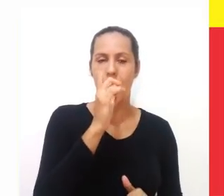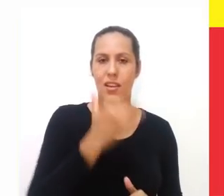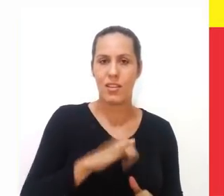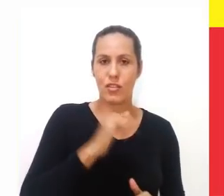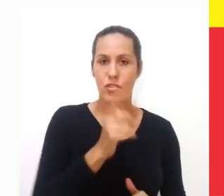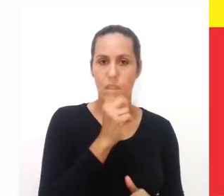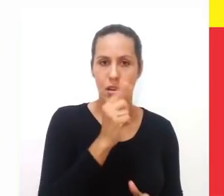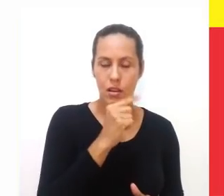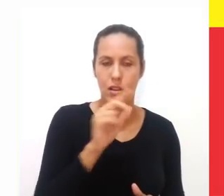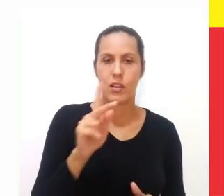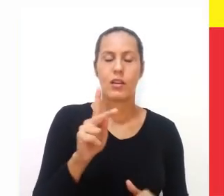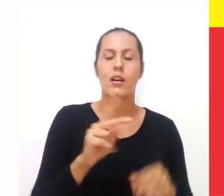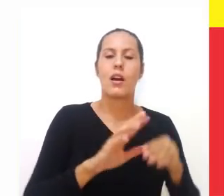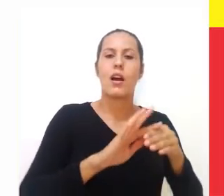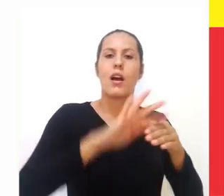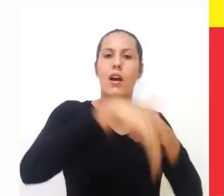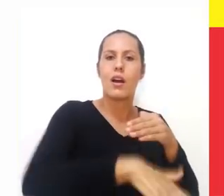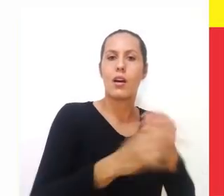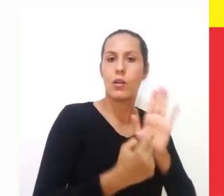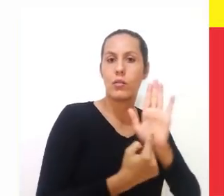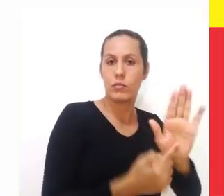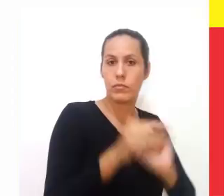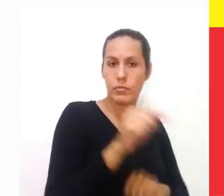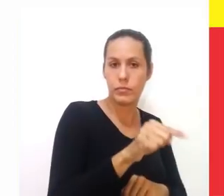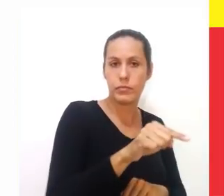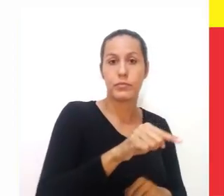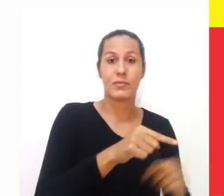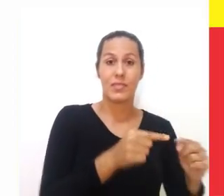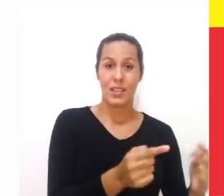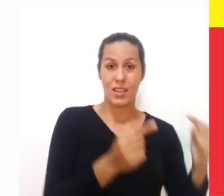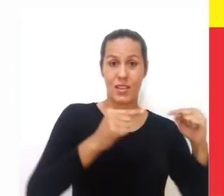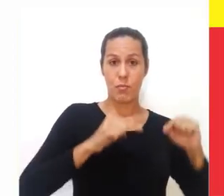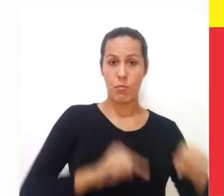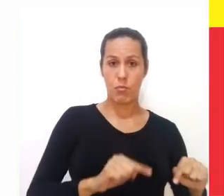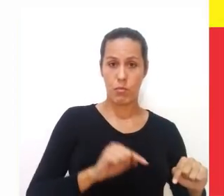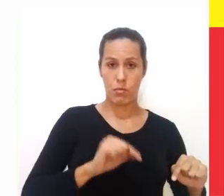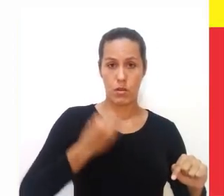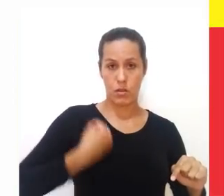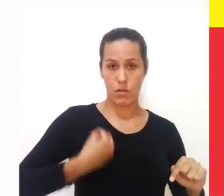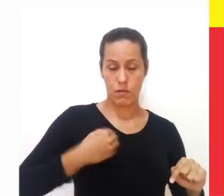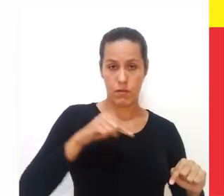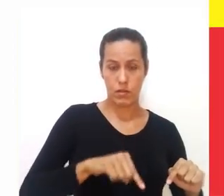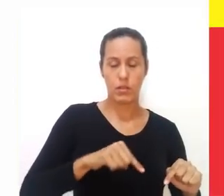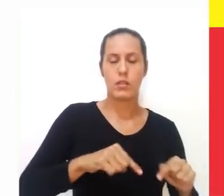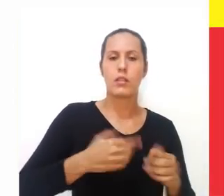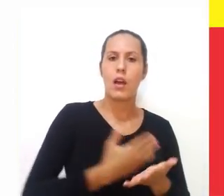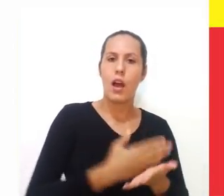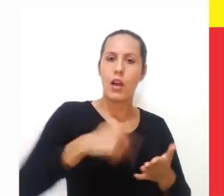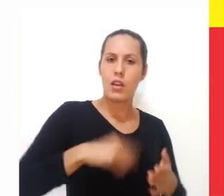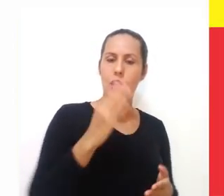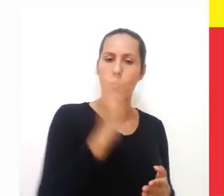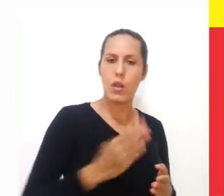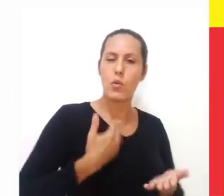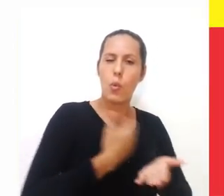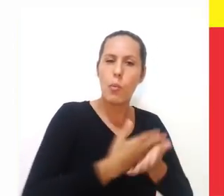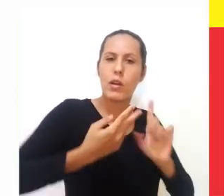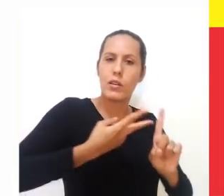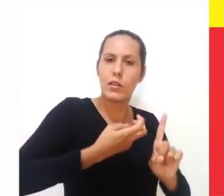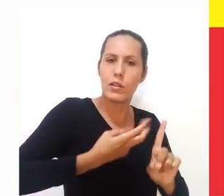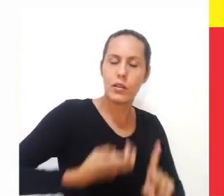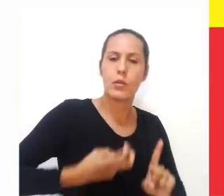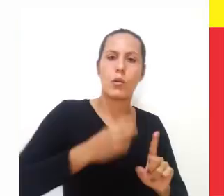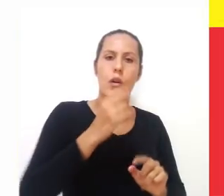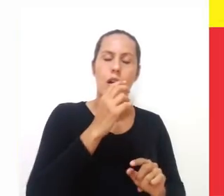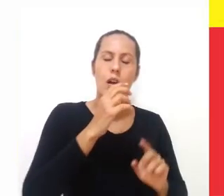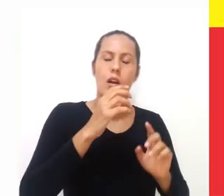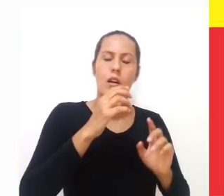figura, junto ali, né, a água. Nós temos abaixo dela a energia que está começando a ser explorada também, que